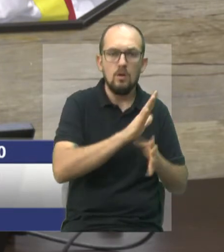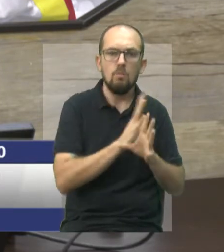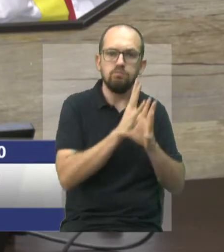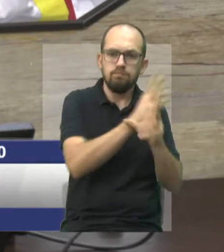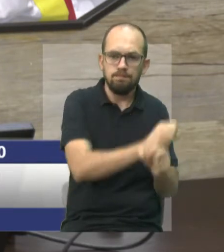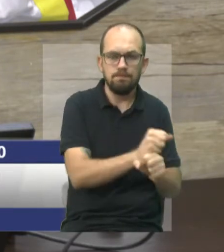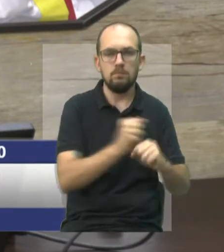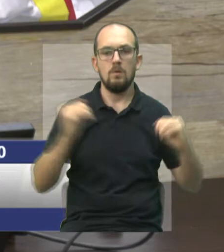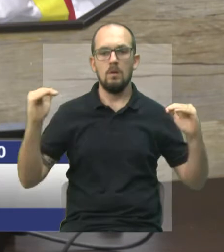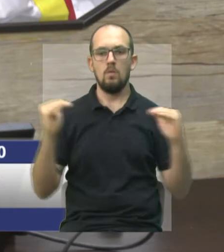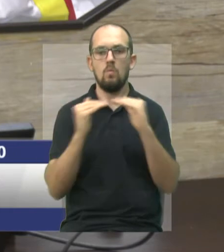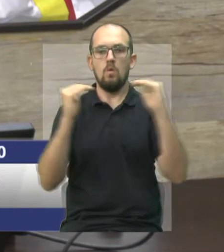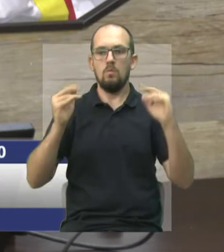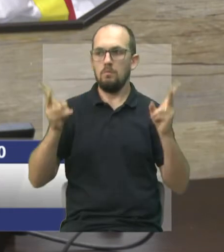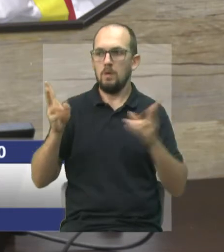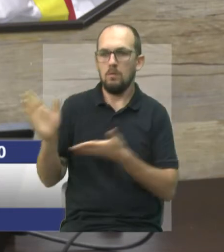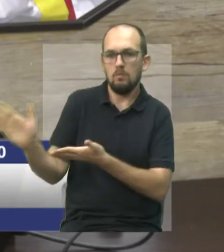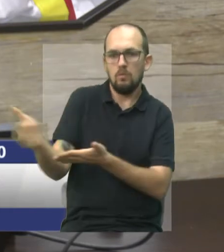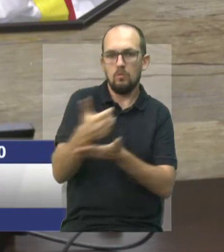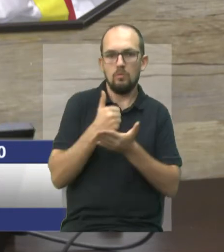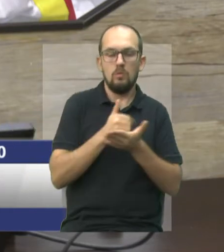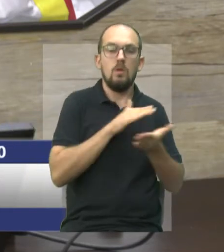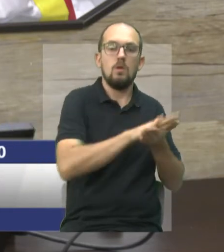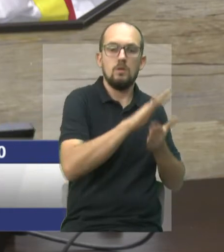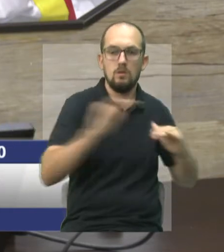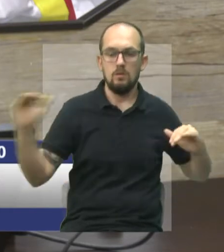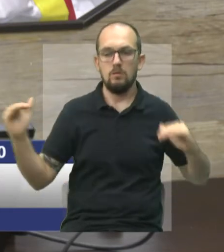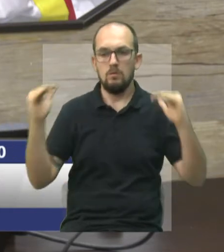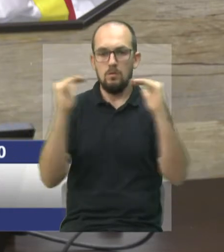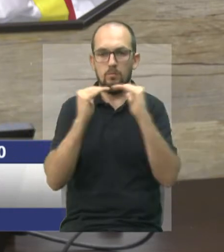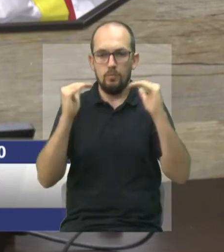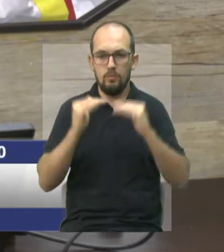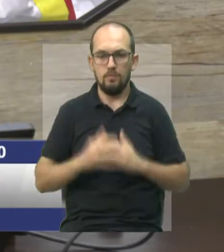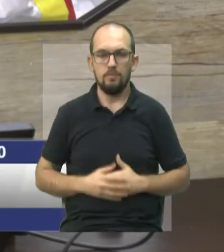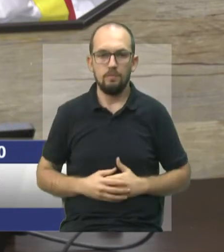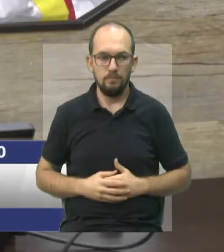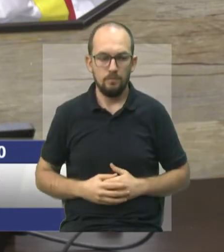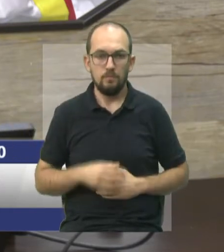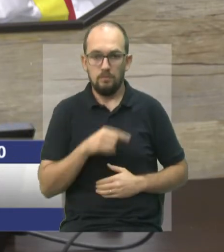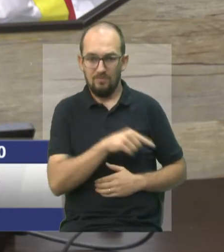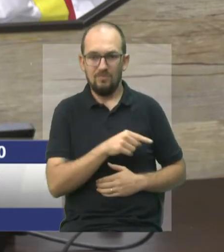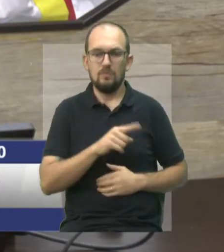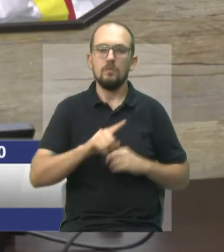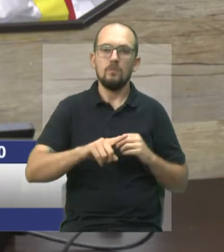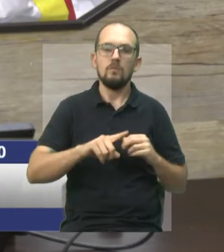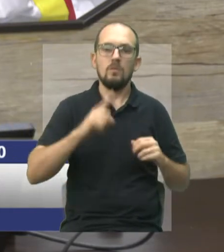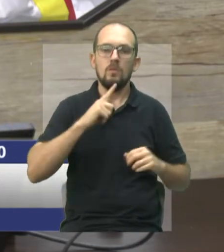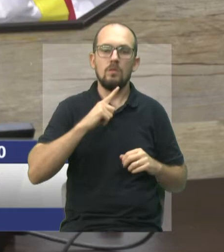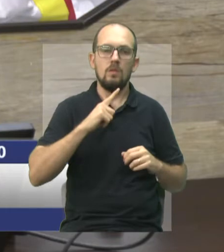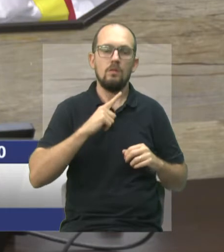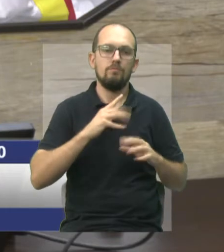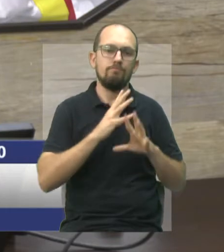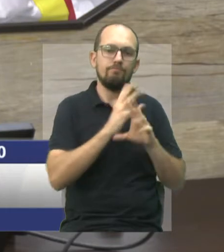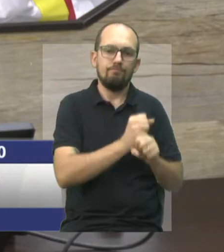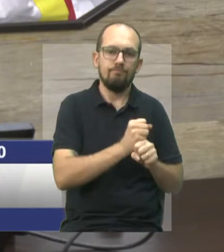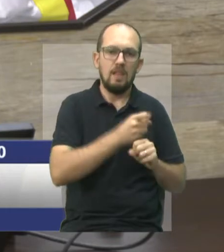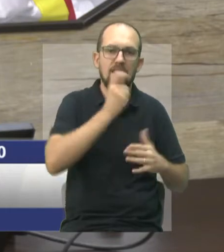valor. Desse total, destacamos que é estimada uma receita tributária para 2021